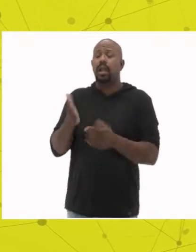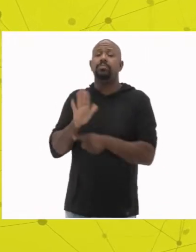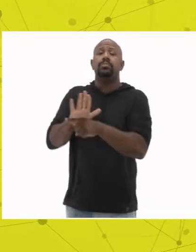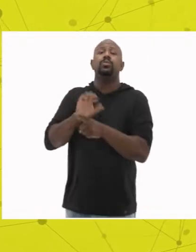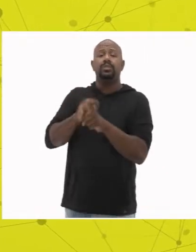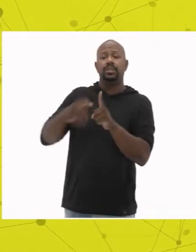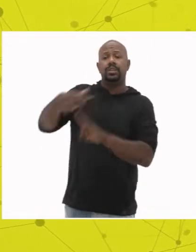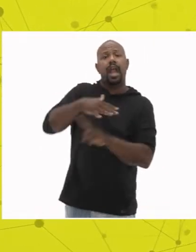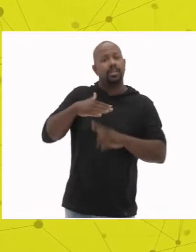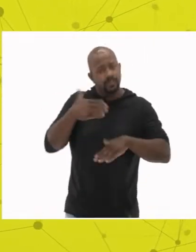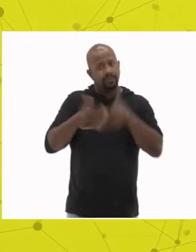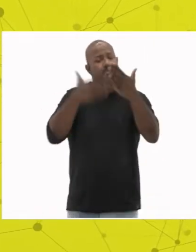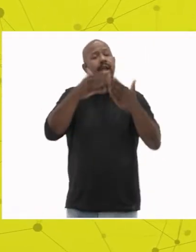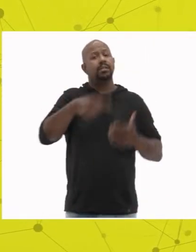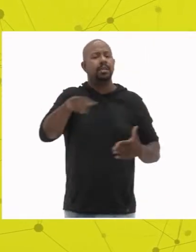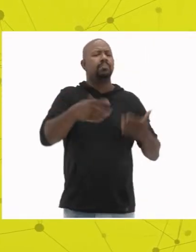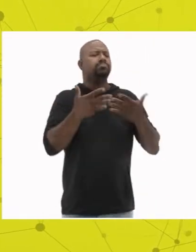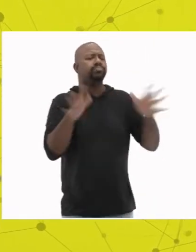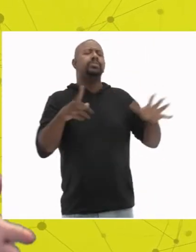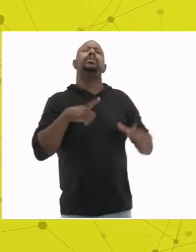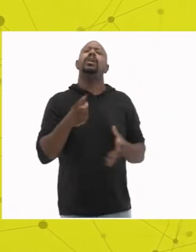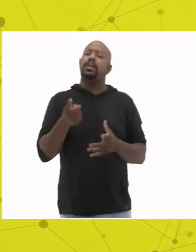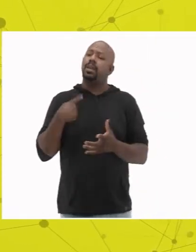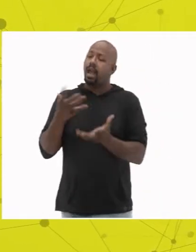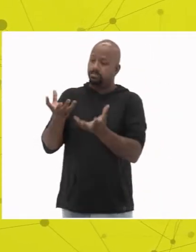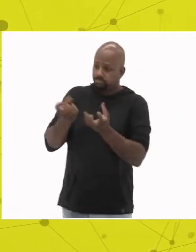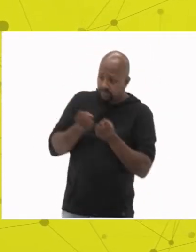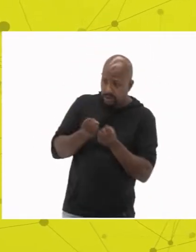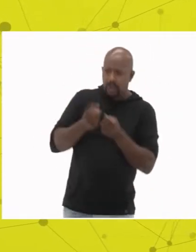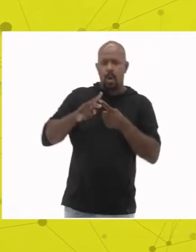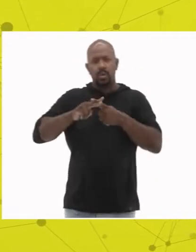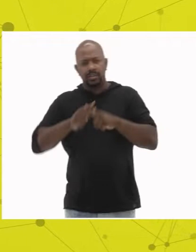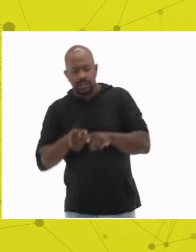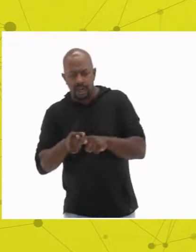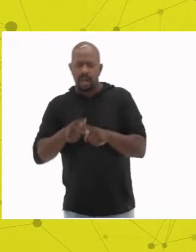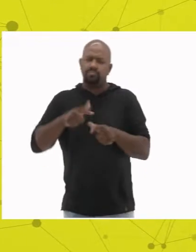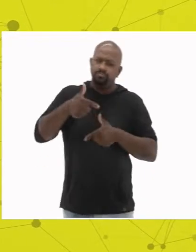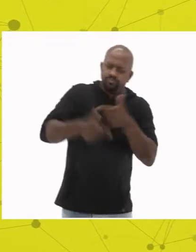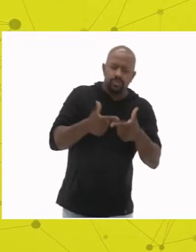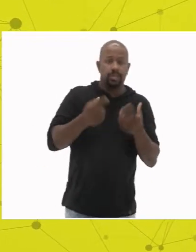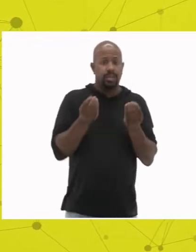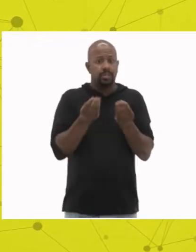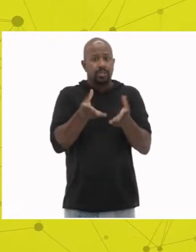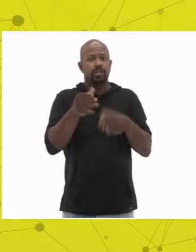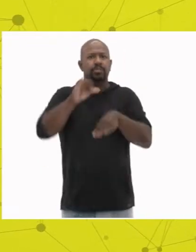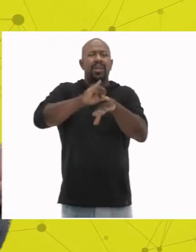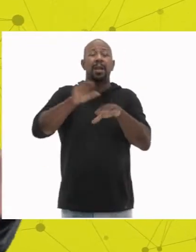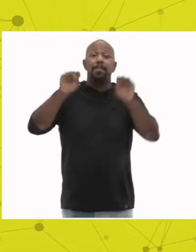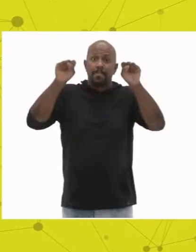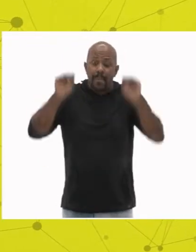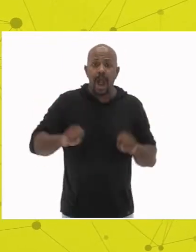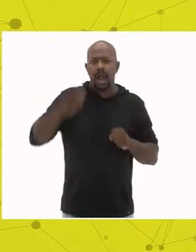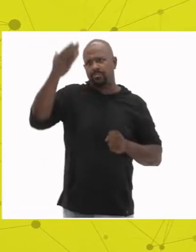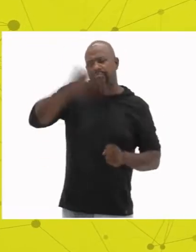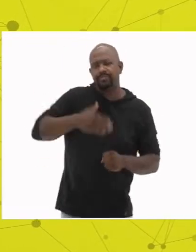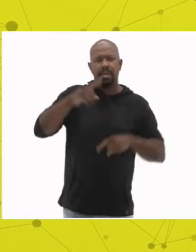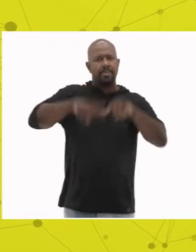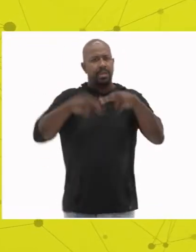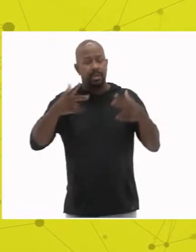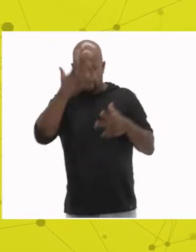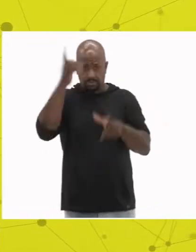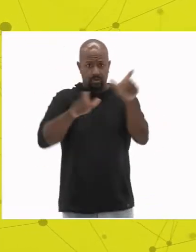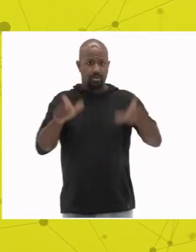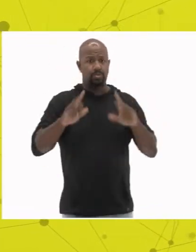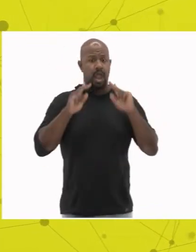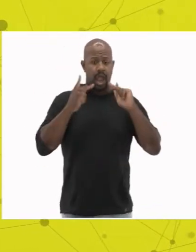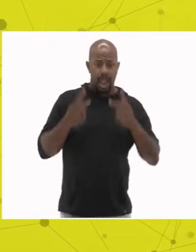seu desenvolvimento, aberta ao público e que adquire, conserva, investiga, difunde e expõe os testemunhos materiais do homem e de